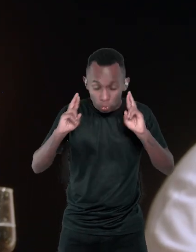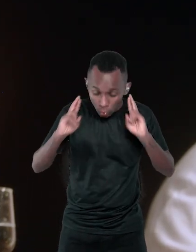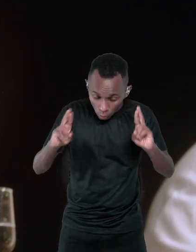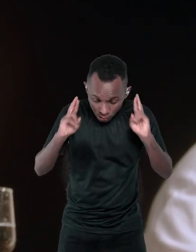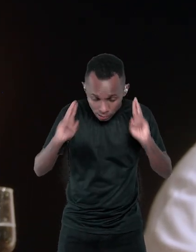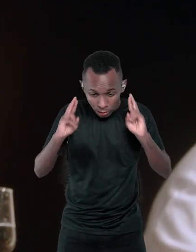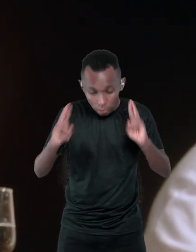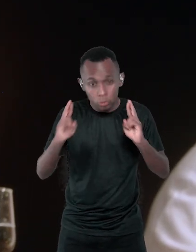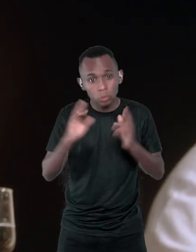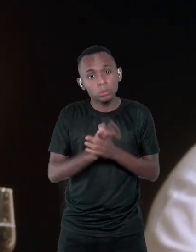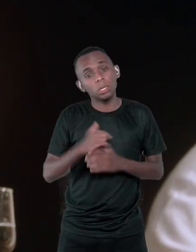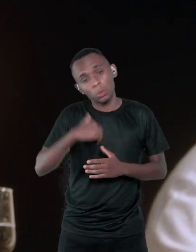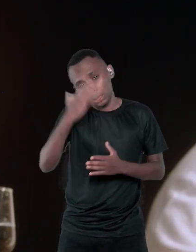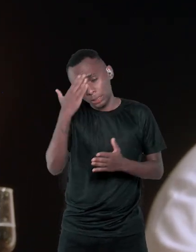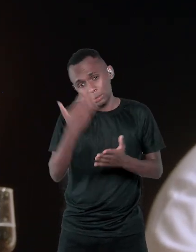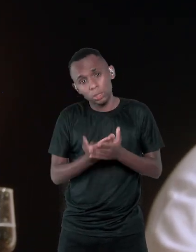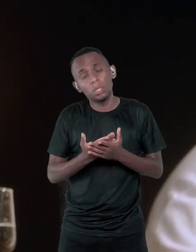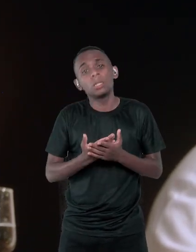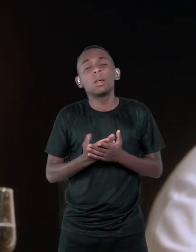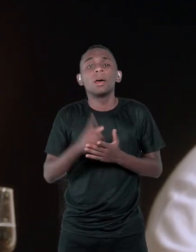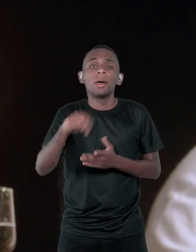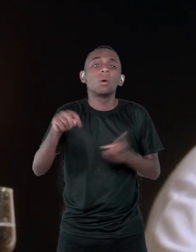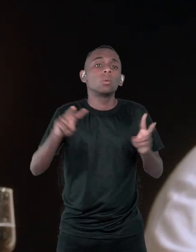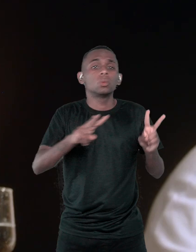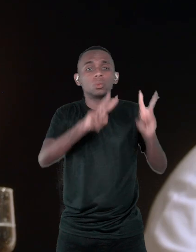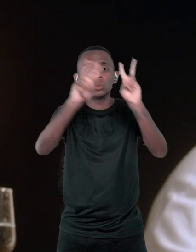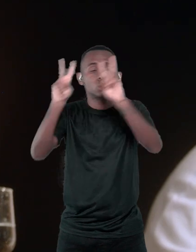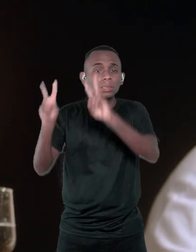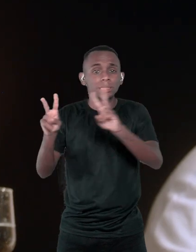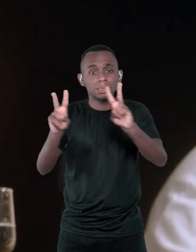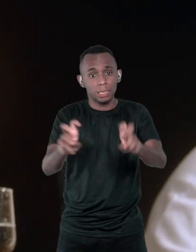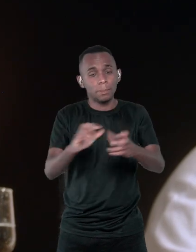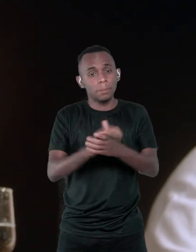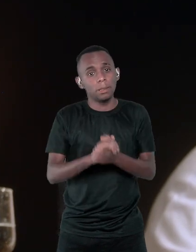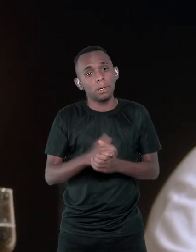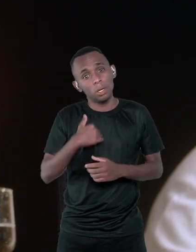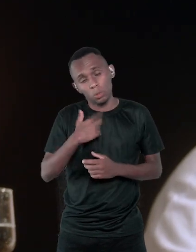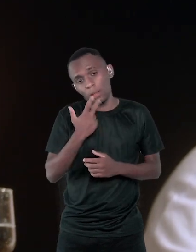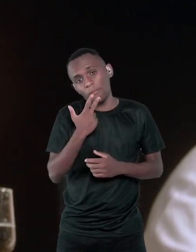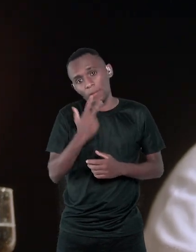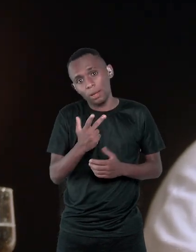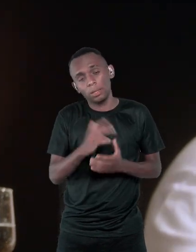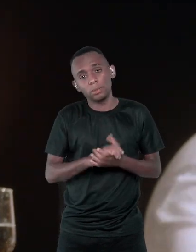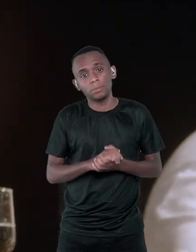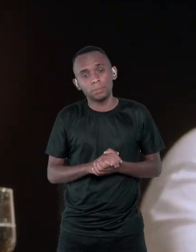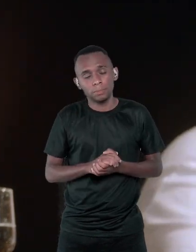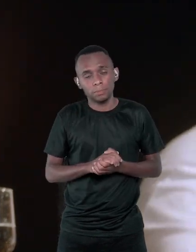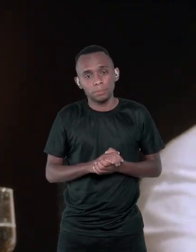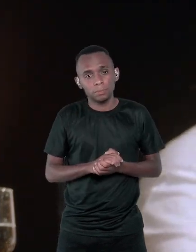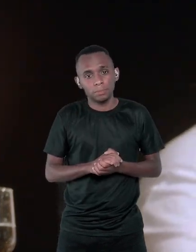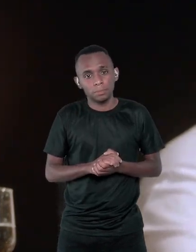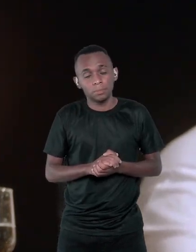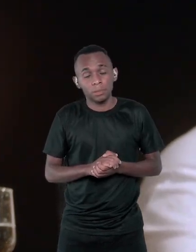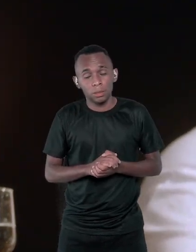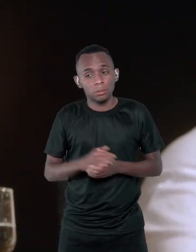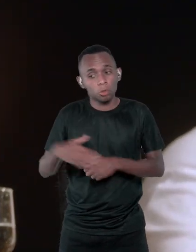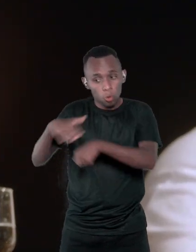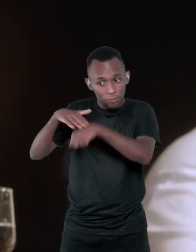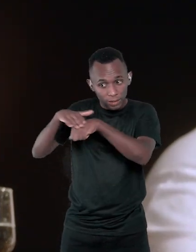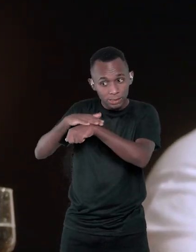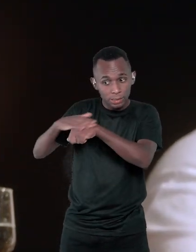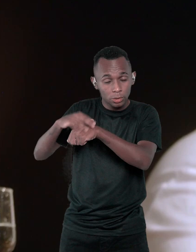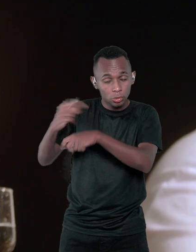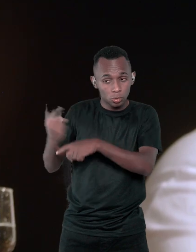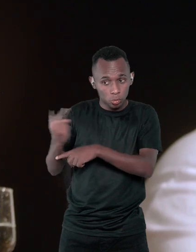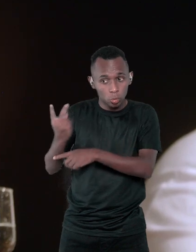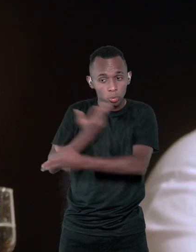torcedores, né? Eu acho que é isso. Acho que quando uma causa pega, né? E eu estava falando para o Afonso e para o Zeca hoje, que no